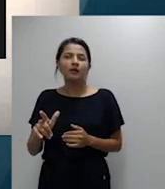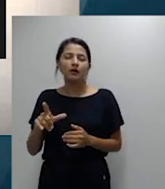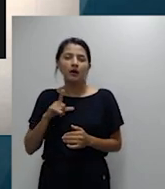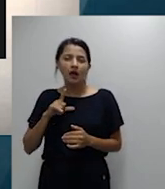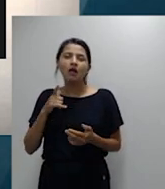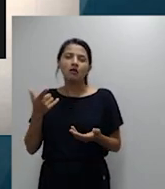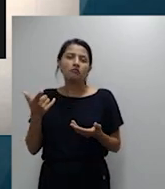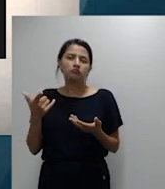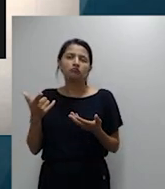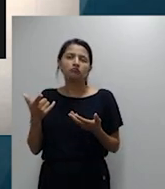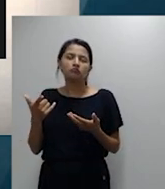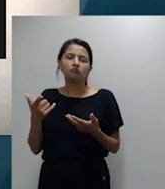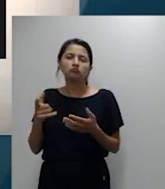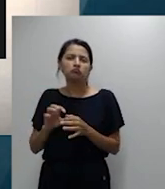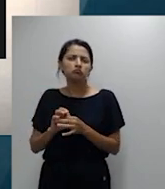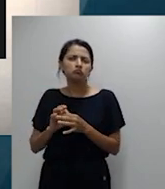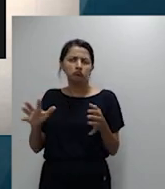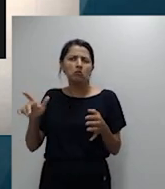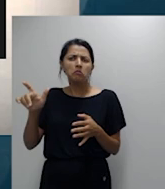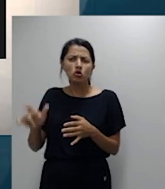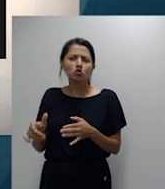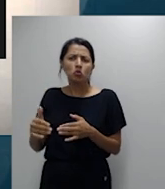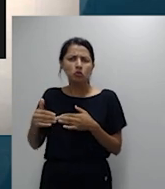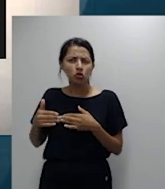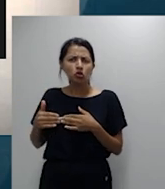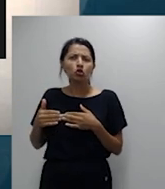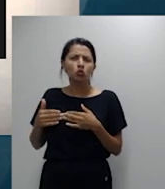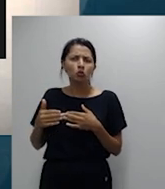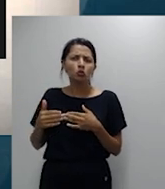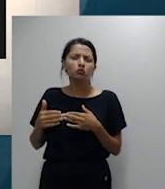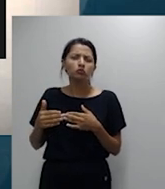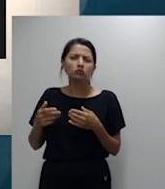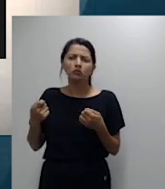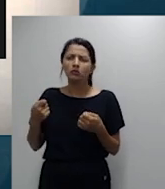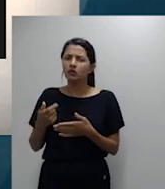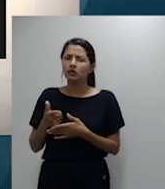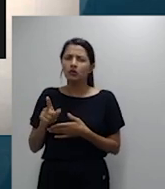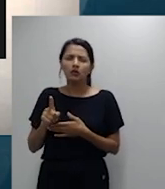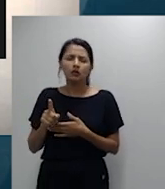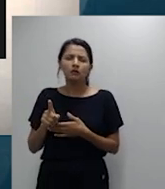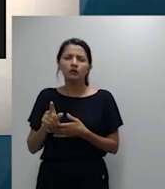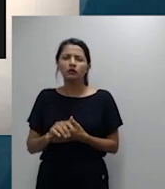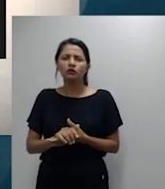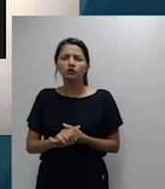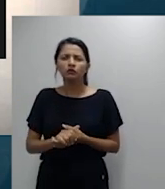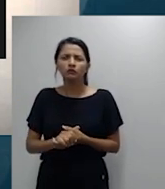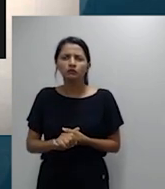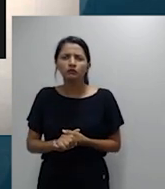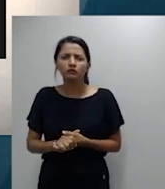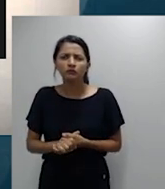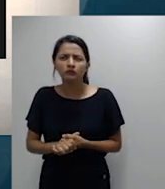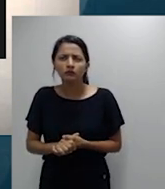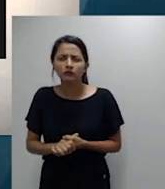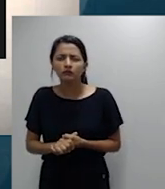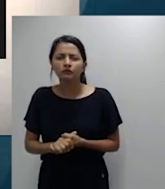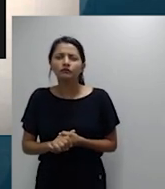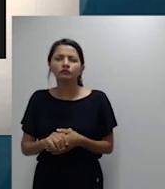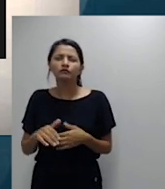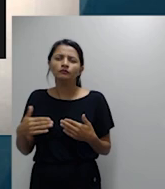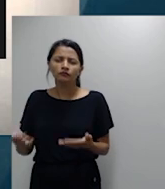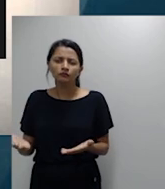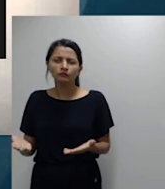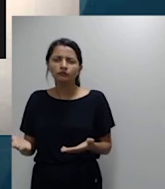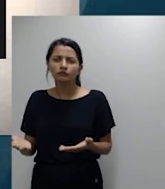absorveu o recorrente pelos mesmos factos imputados e o que